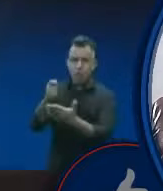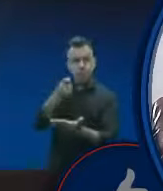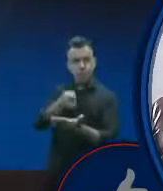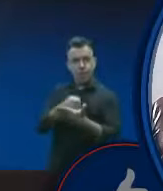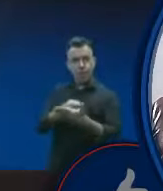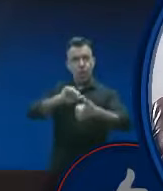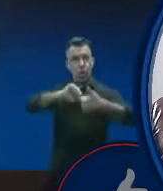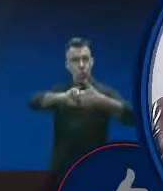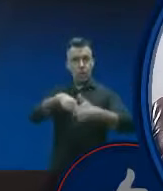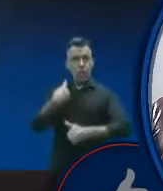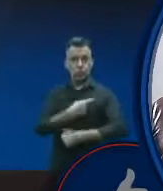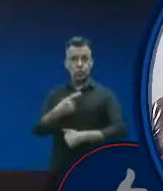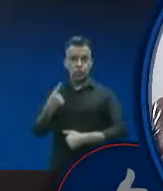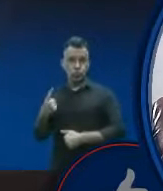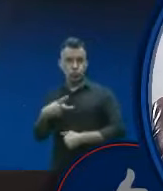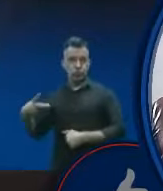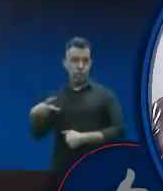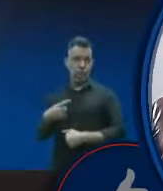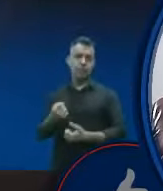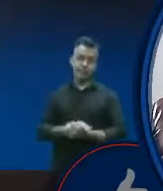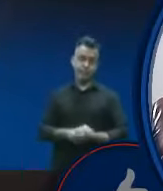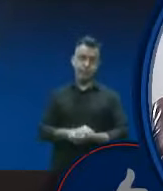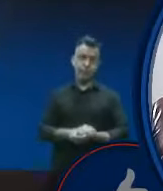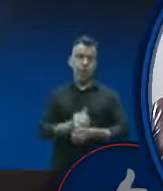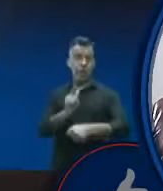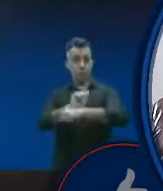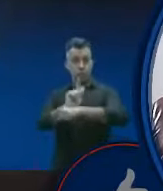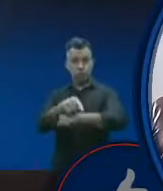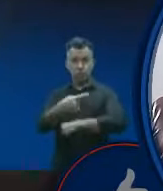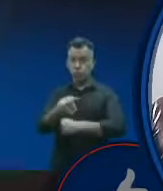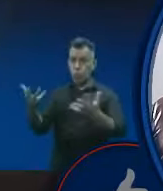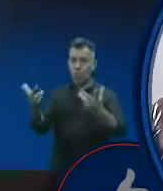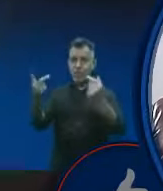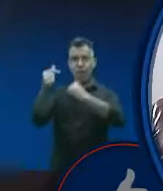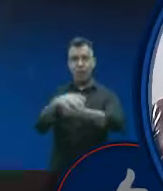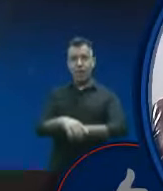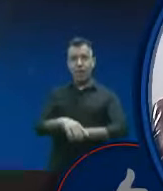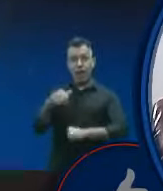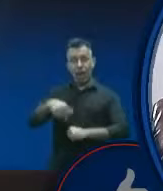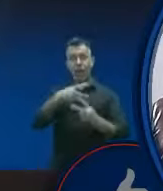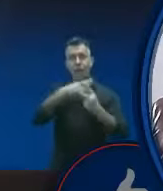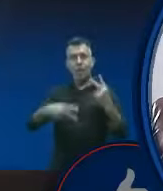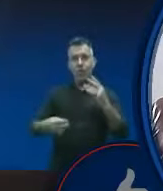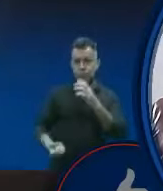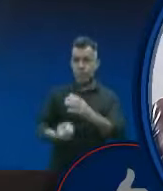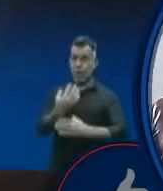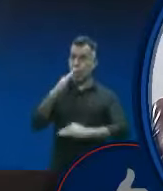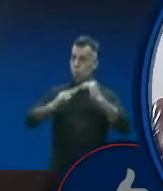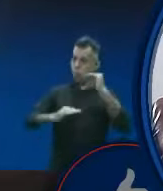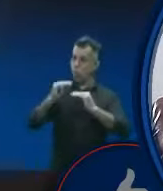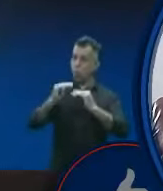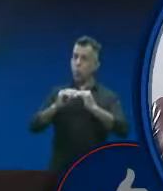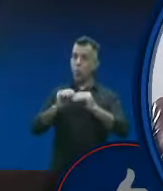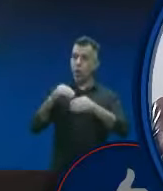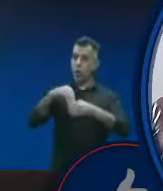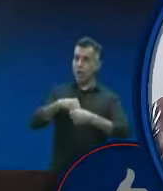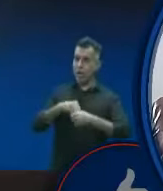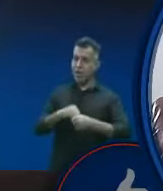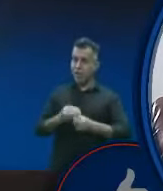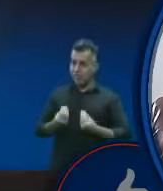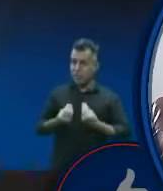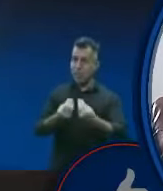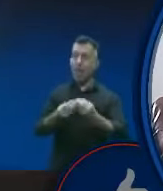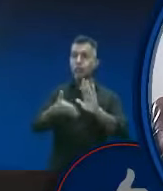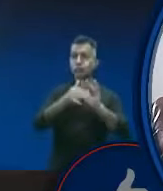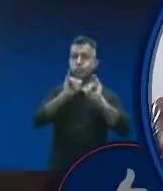de qualidade do nosso 1P. Para gerenciar isso com excelência, a Via criou uma estrutura interna dedicada para o